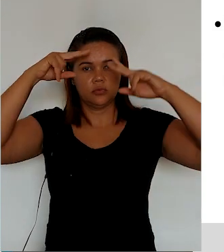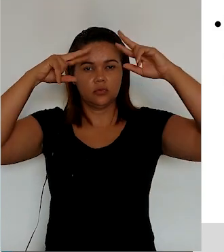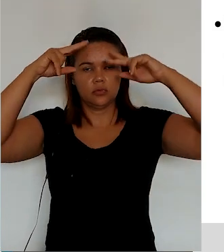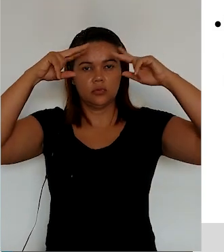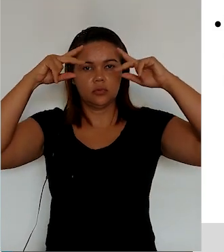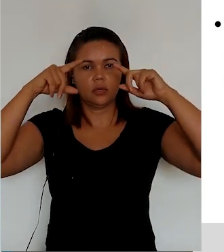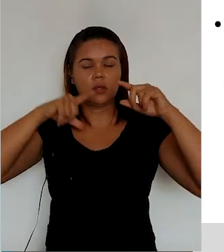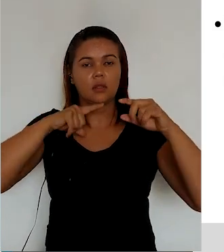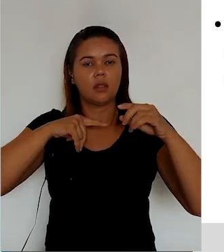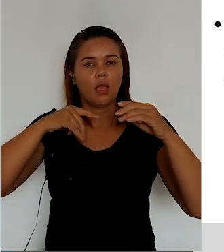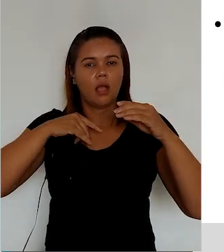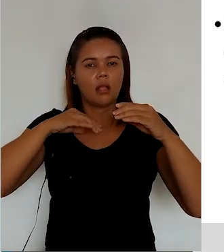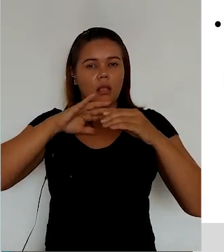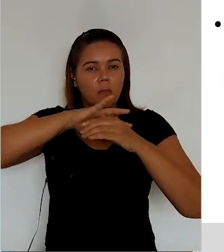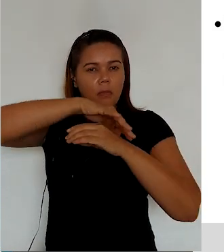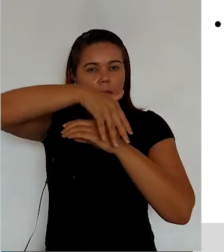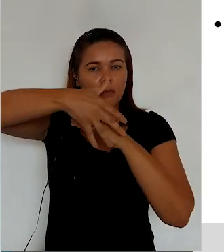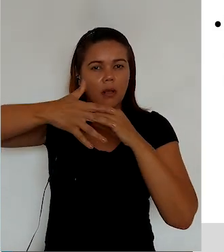a barreira